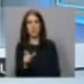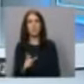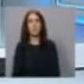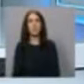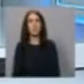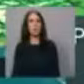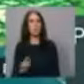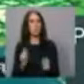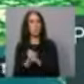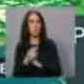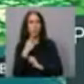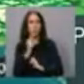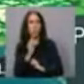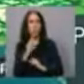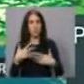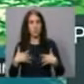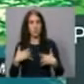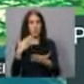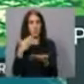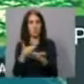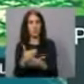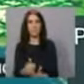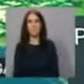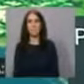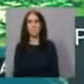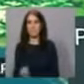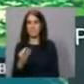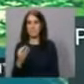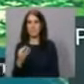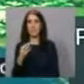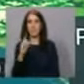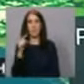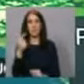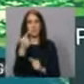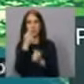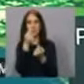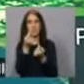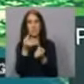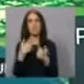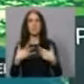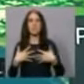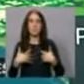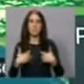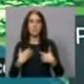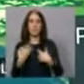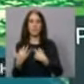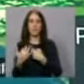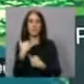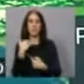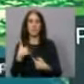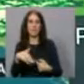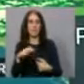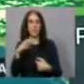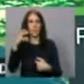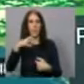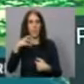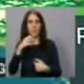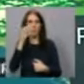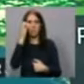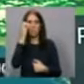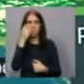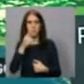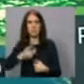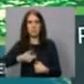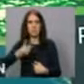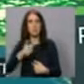sexta-feira. Exatamente. Amanhã é um dia muito semelhante e depois na sexta-feira, então, com a passagem da superfície frontal, aí sim já vamos ter precipitação forte, em